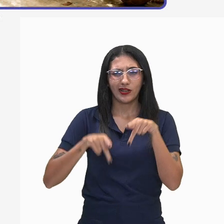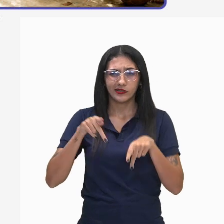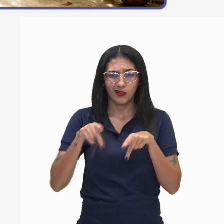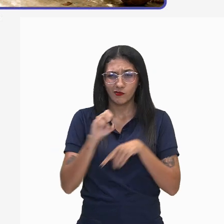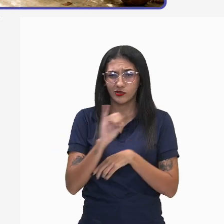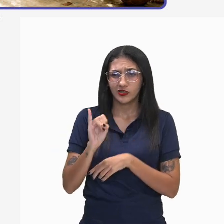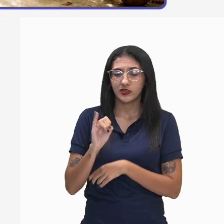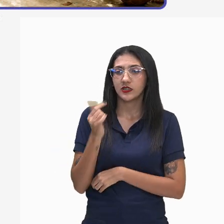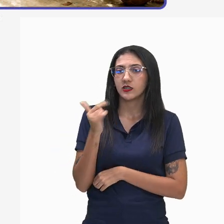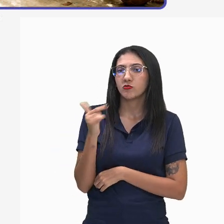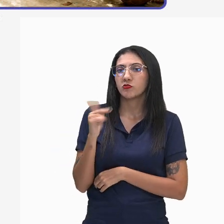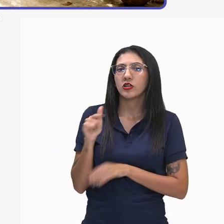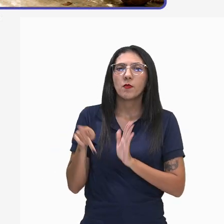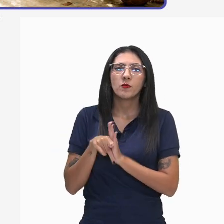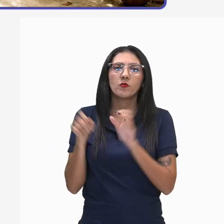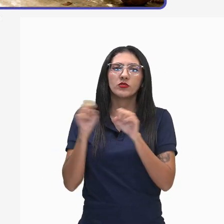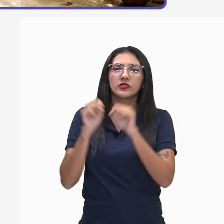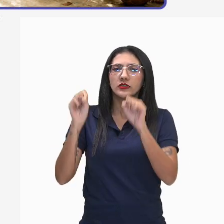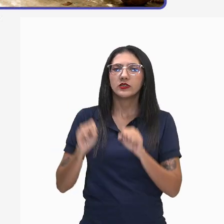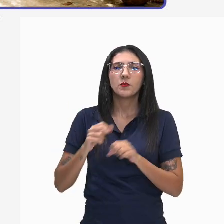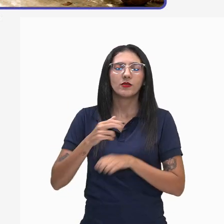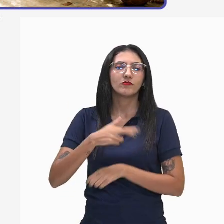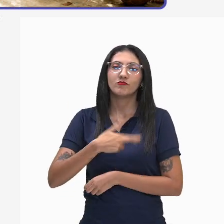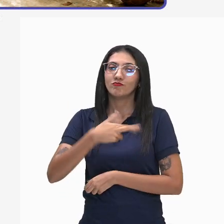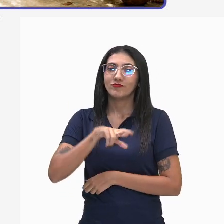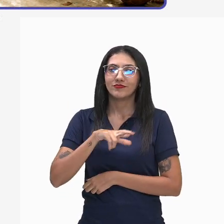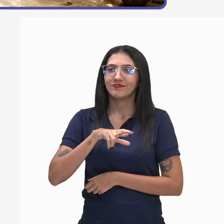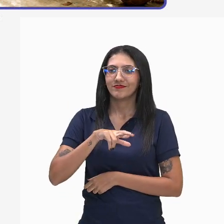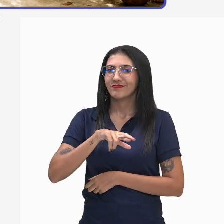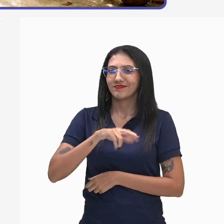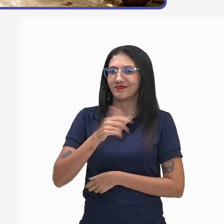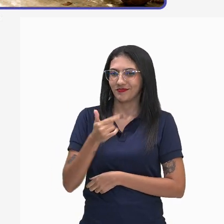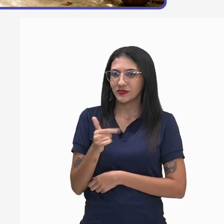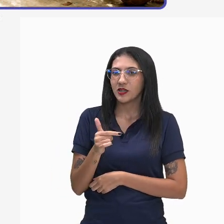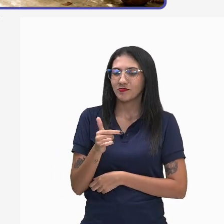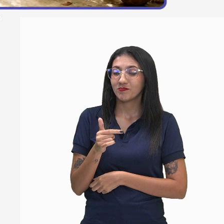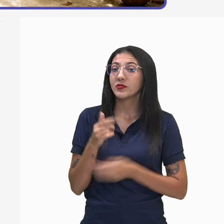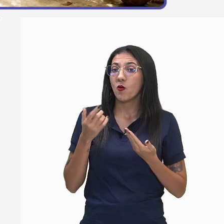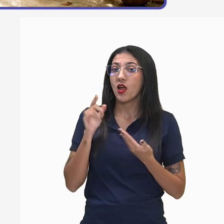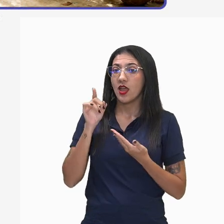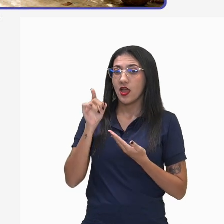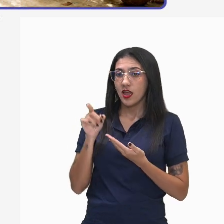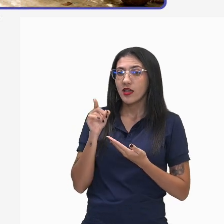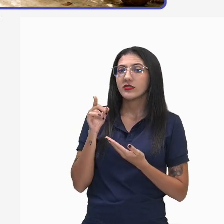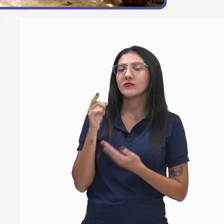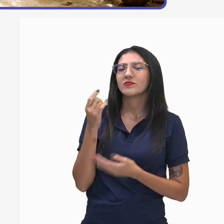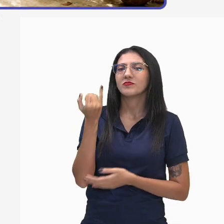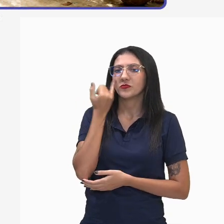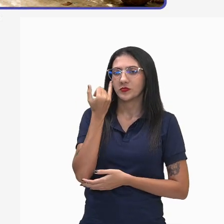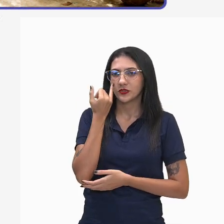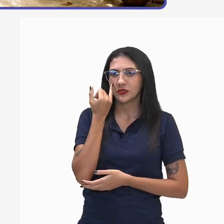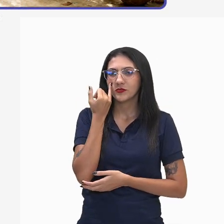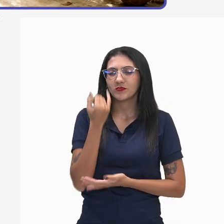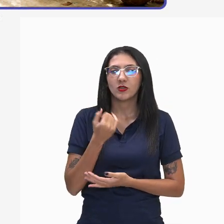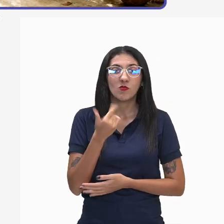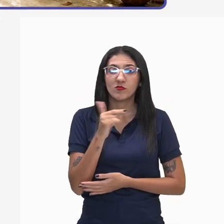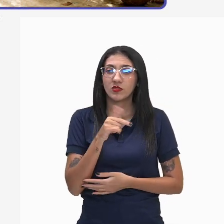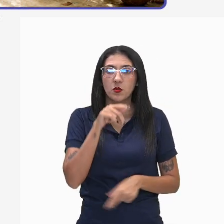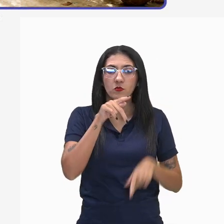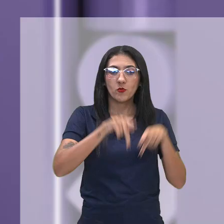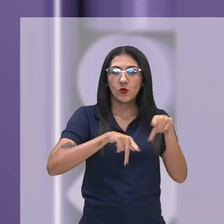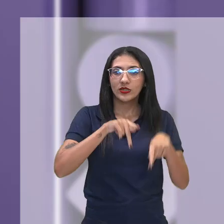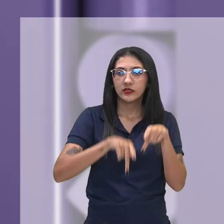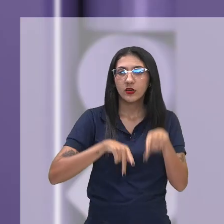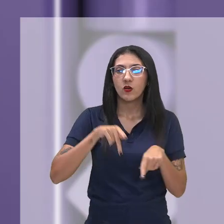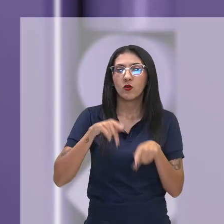ou sistema religioso. Essa informação ela é importante. Não há povo, não há